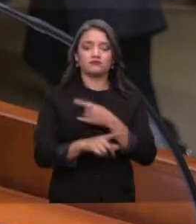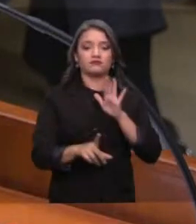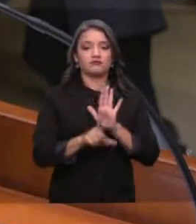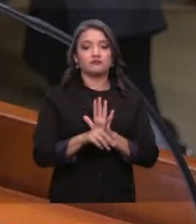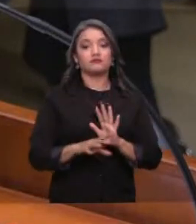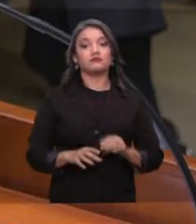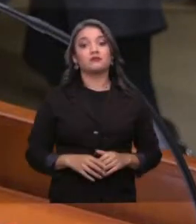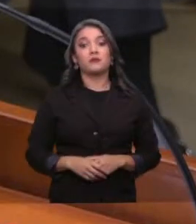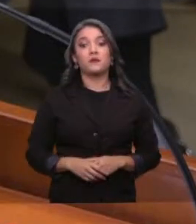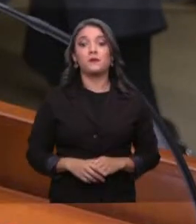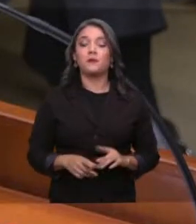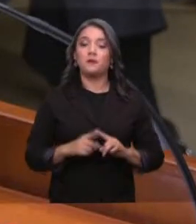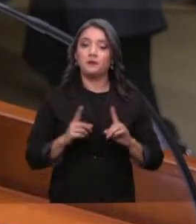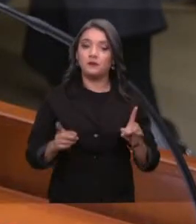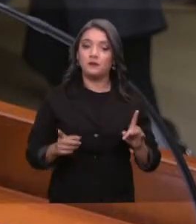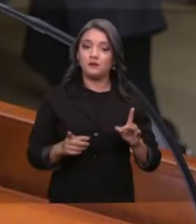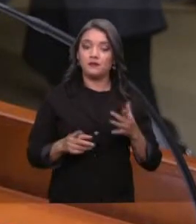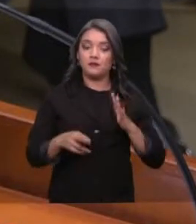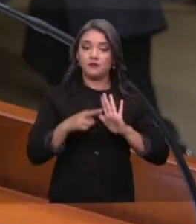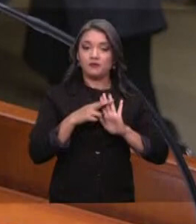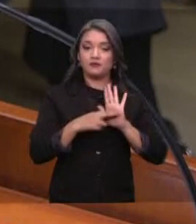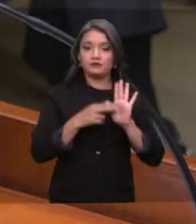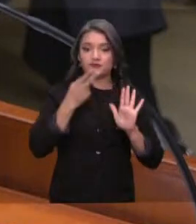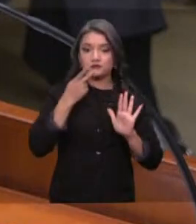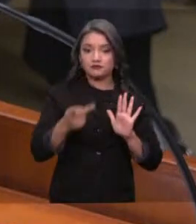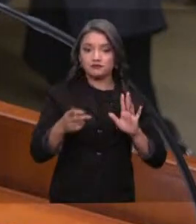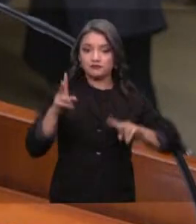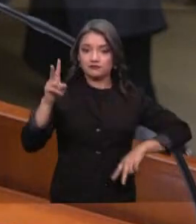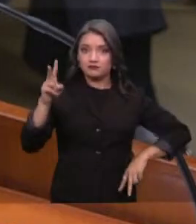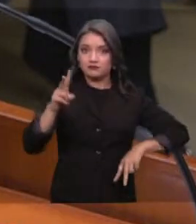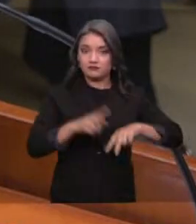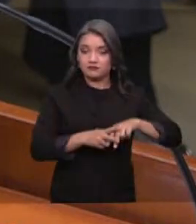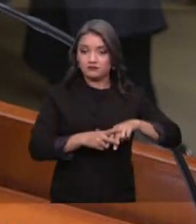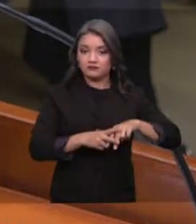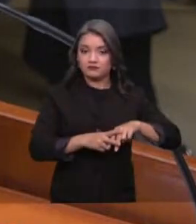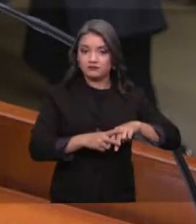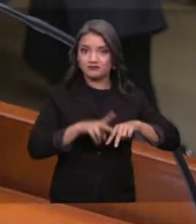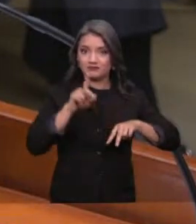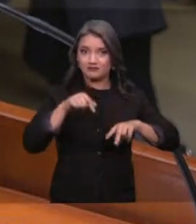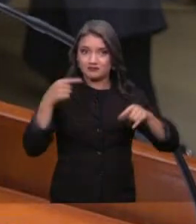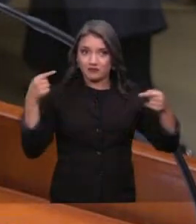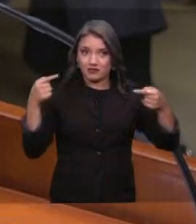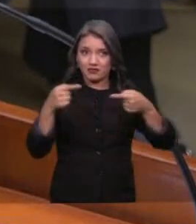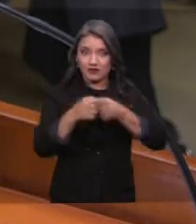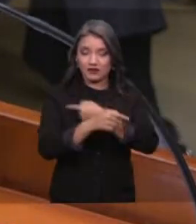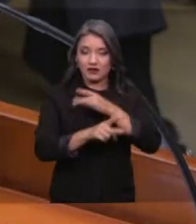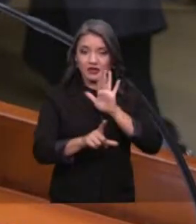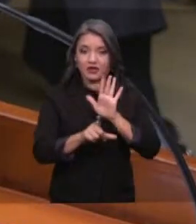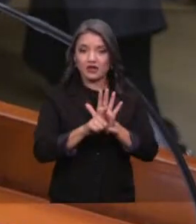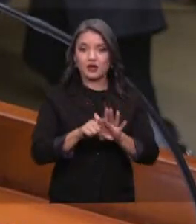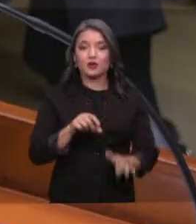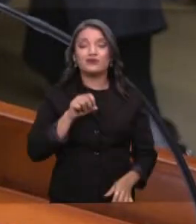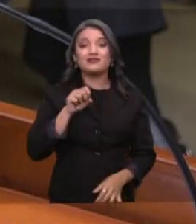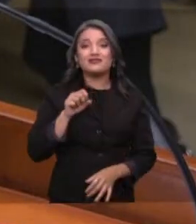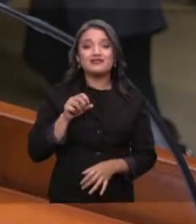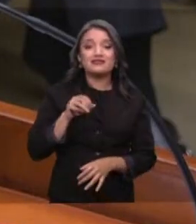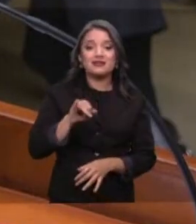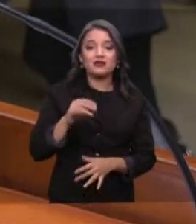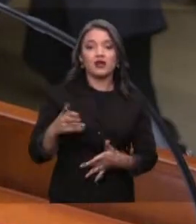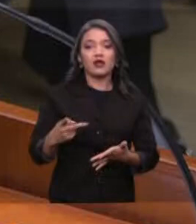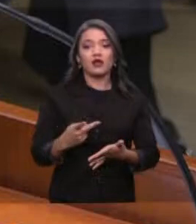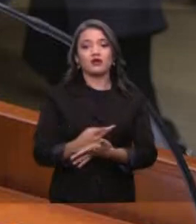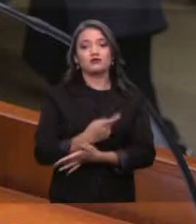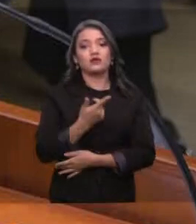No caso, Excelências, a norma afirma que a prisão será decretada ilegal tão somente na hipótese